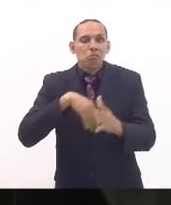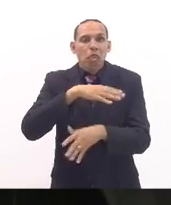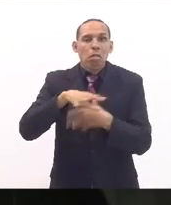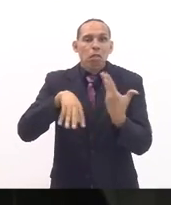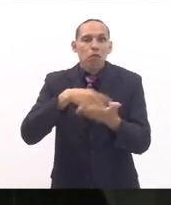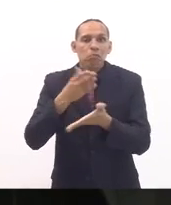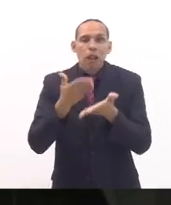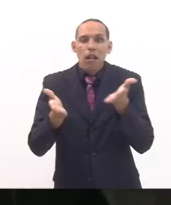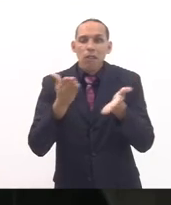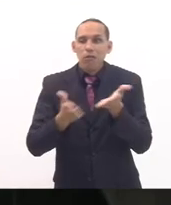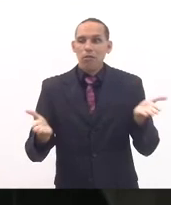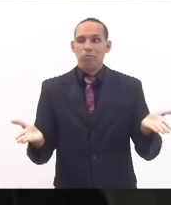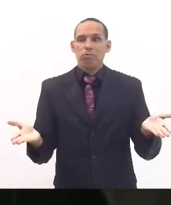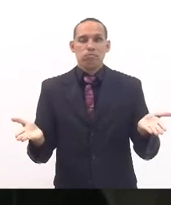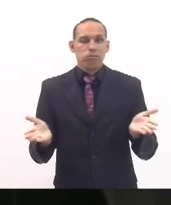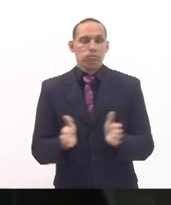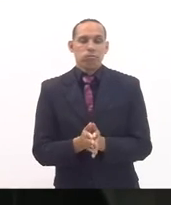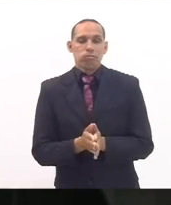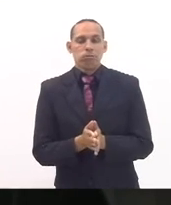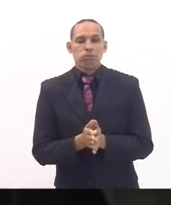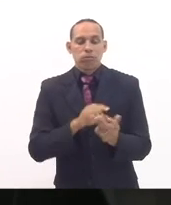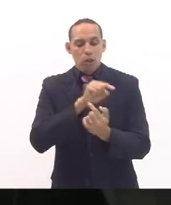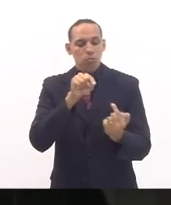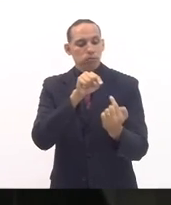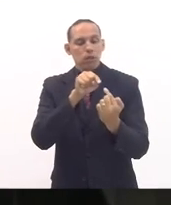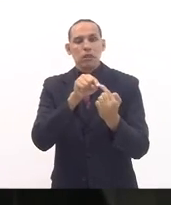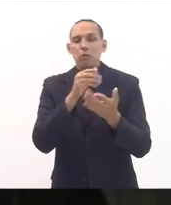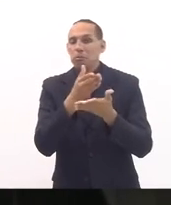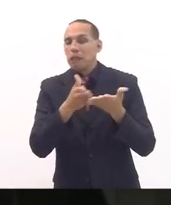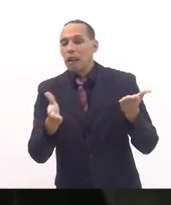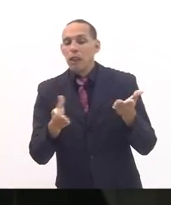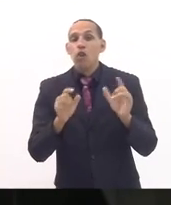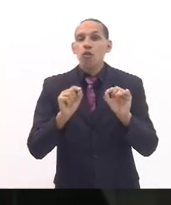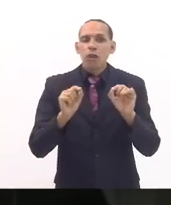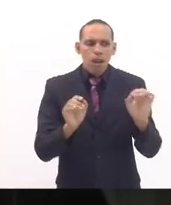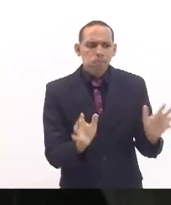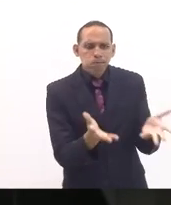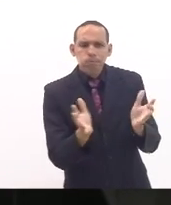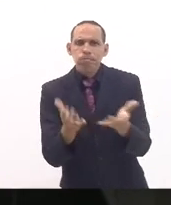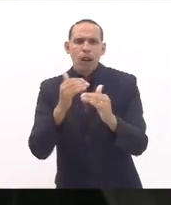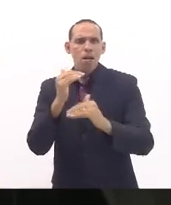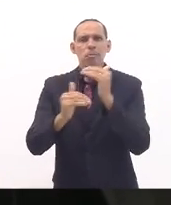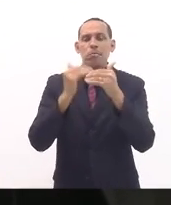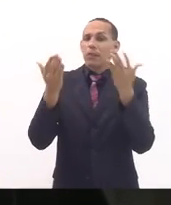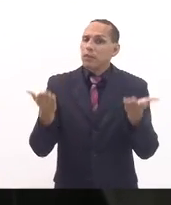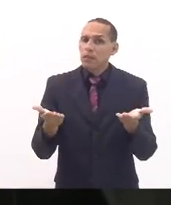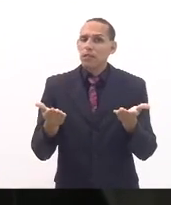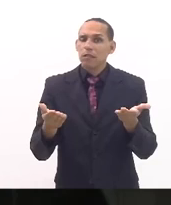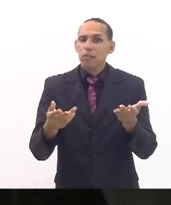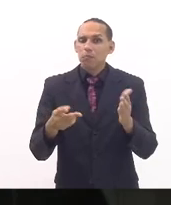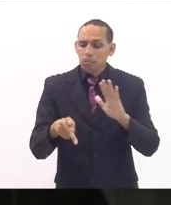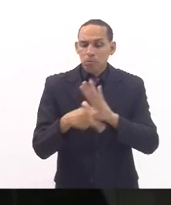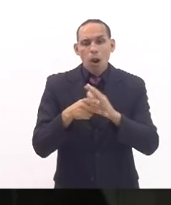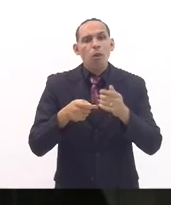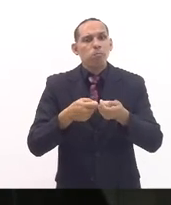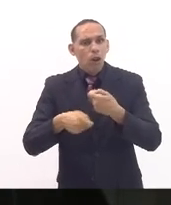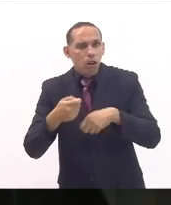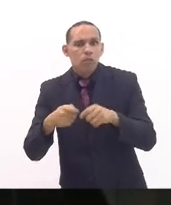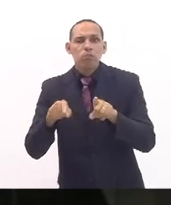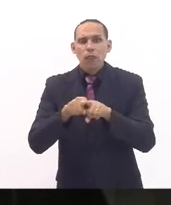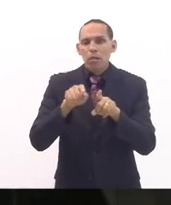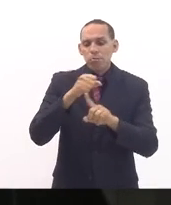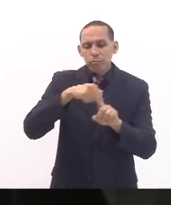sua na sua missão na sua vocação de ser um agente indutor do desenvolvimento econômico e social